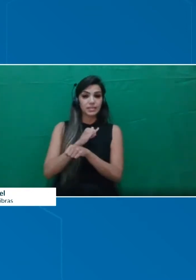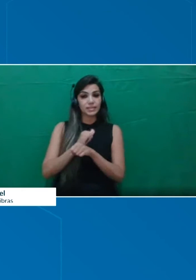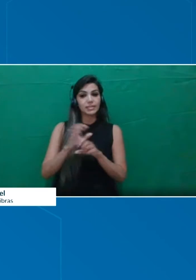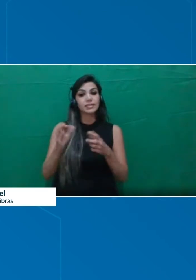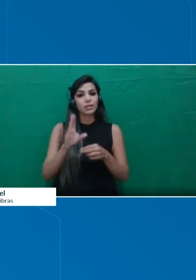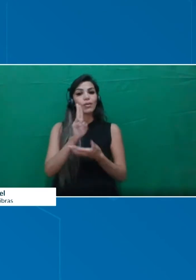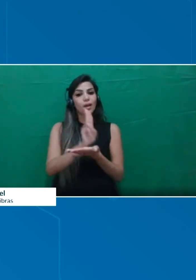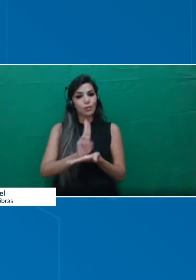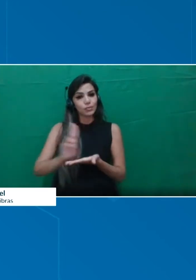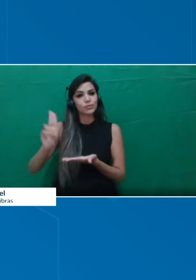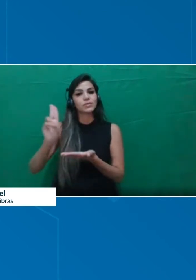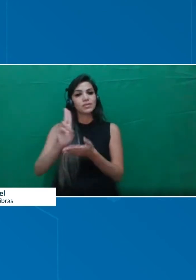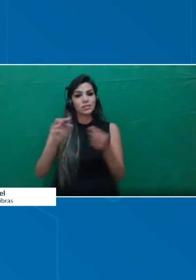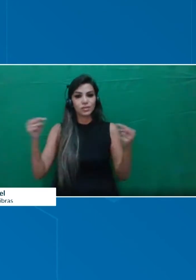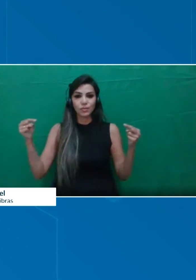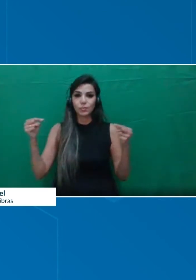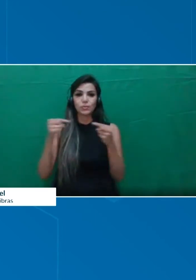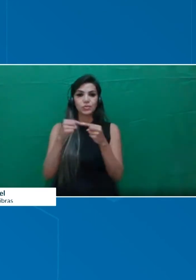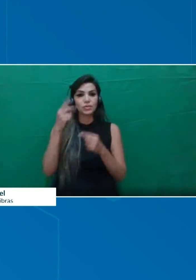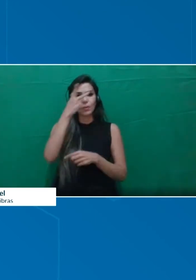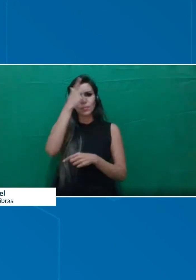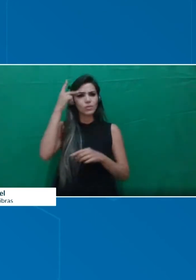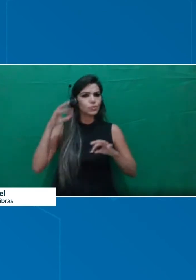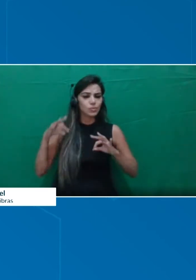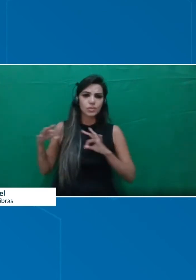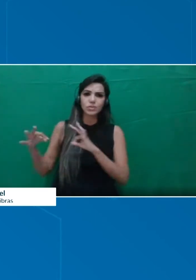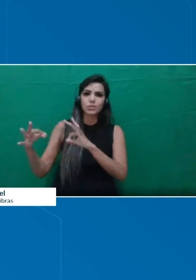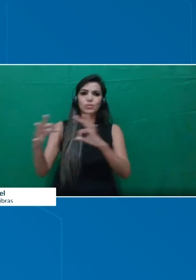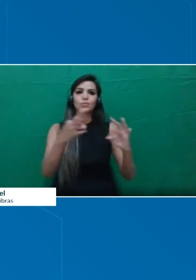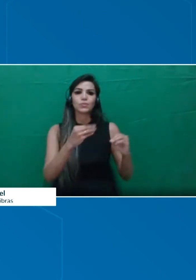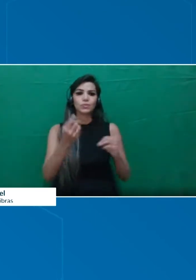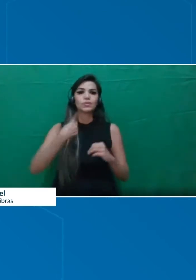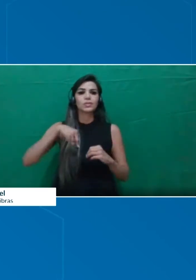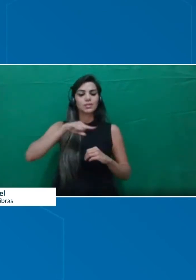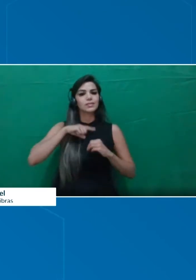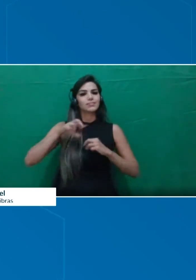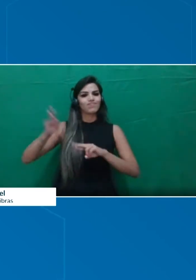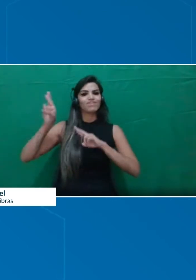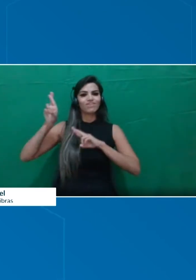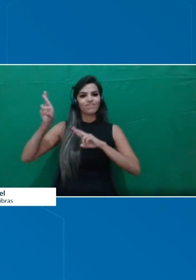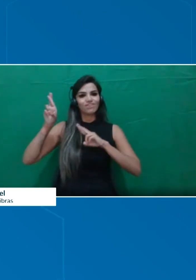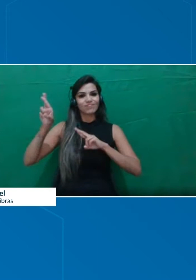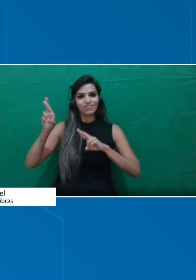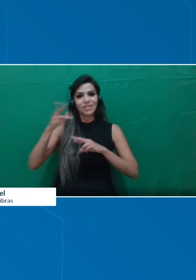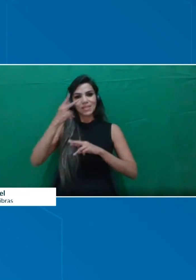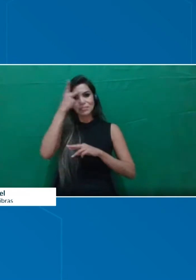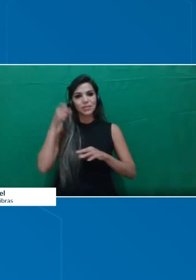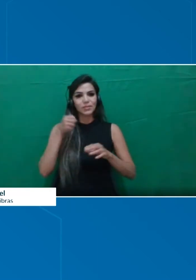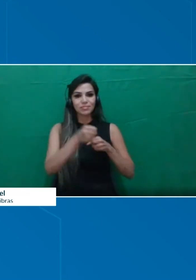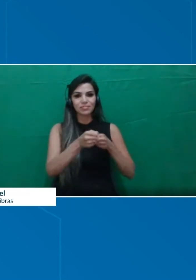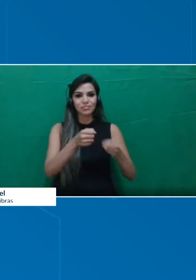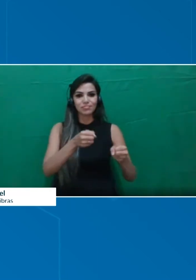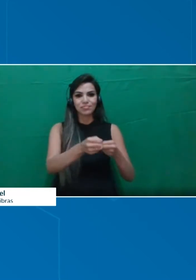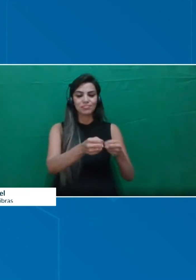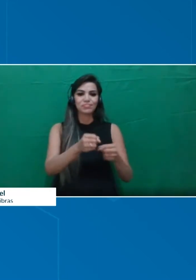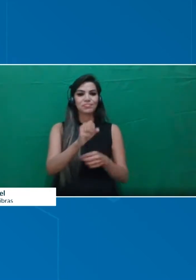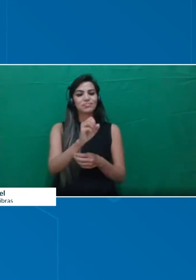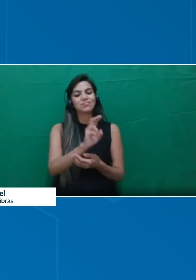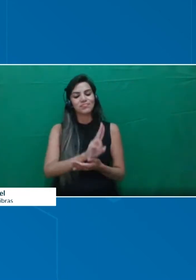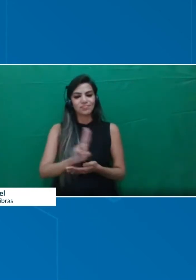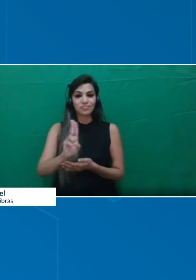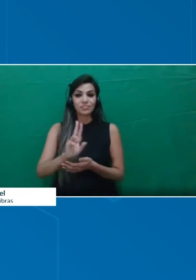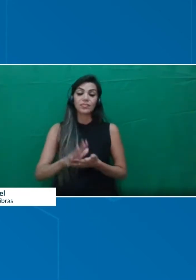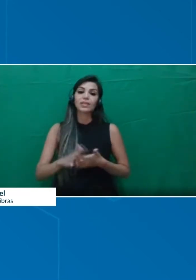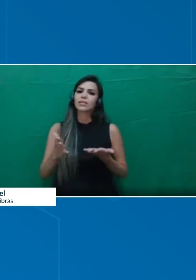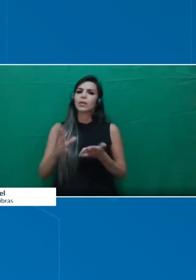para todos e para todas, né? E a gente espera muito. E aí o comentário sobre as pessoas, as vagas que